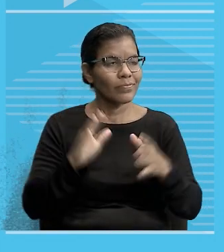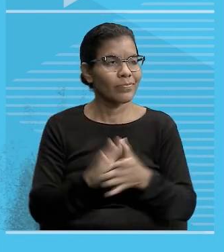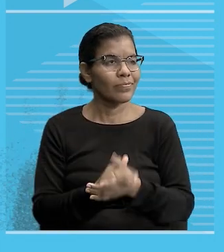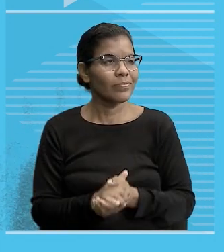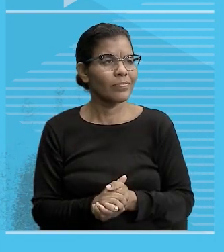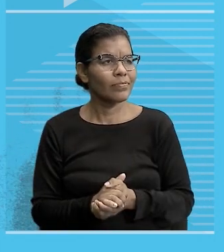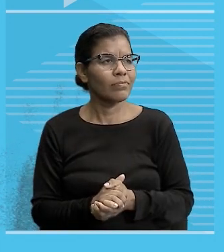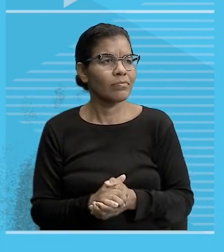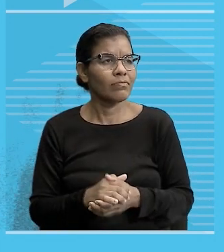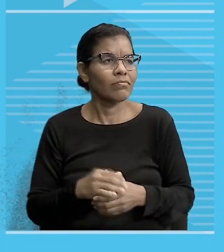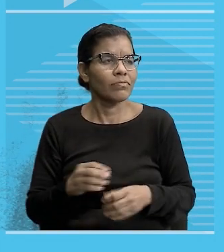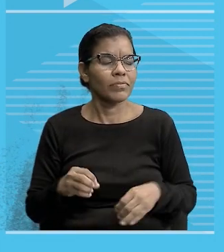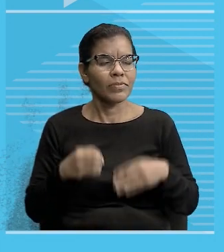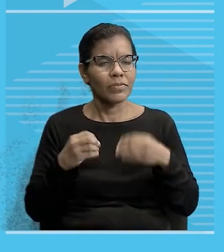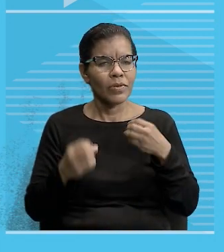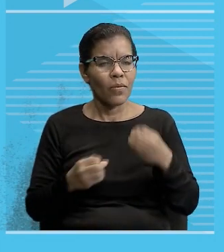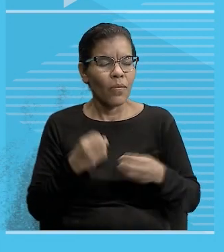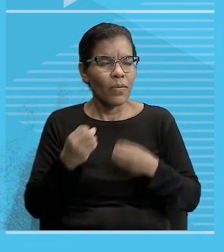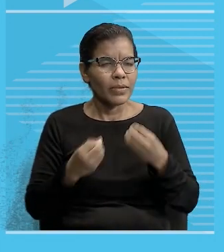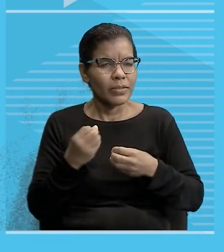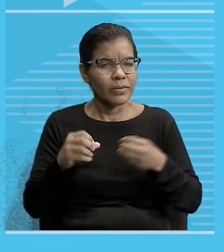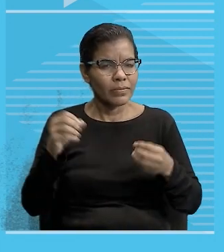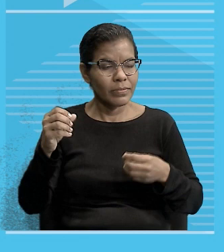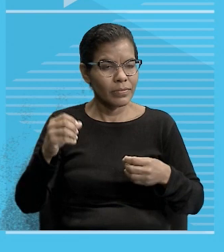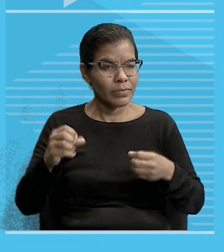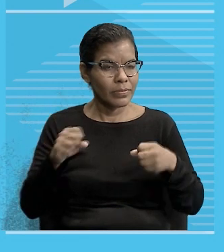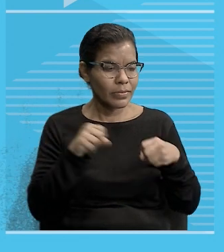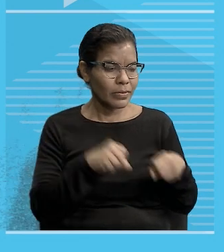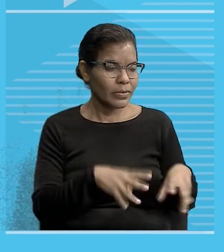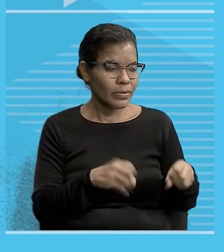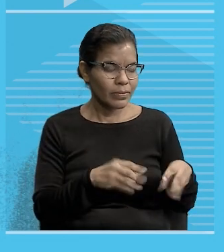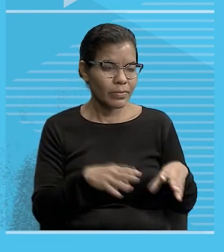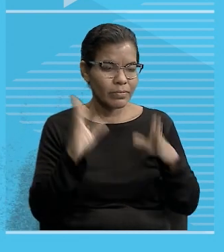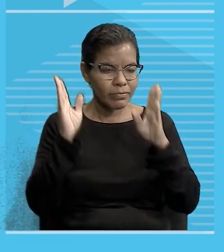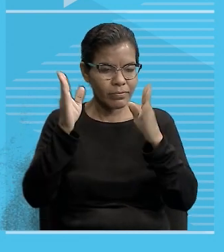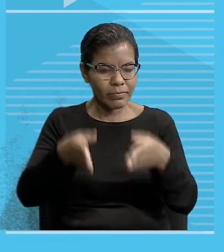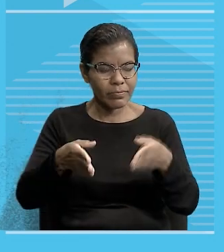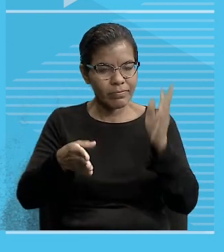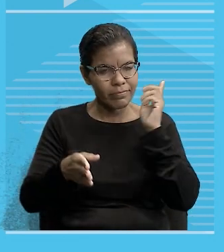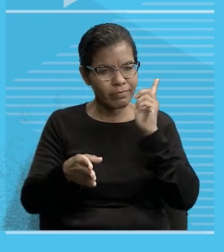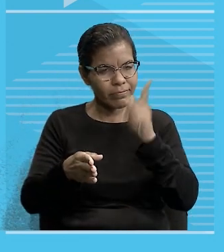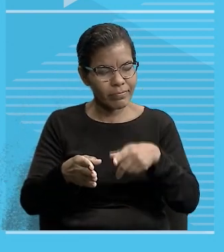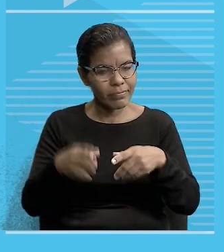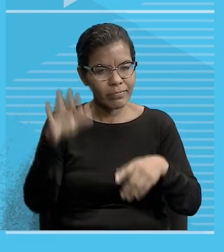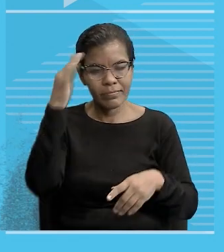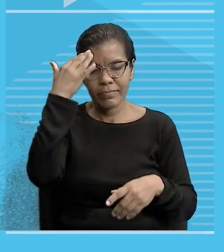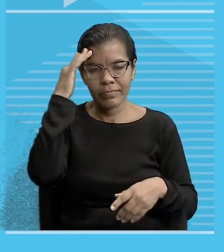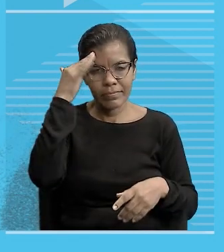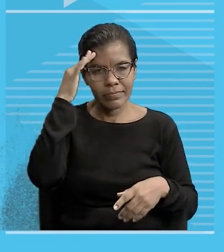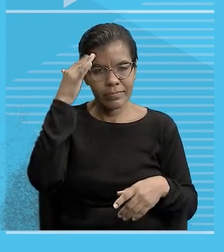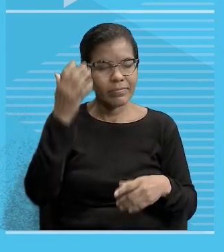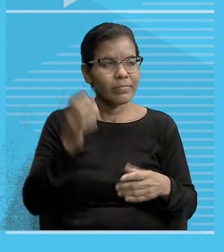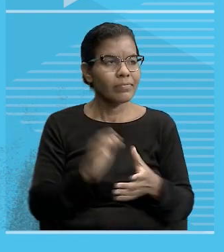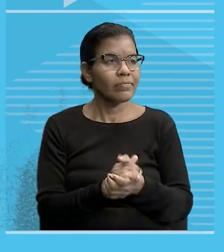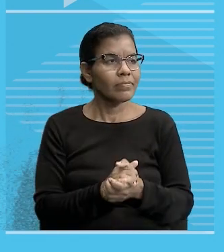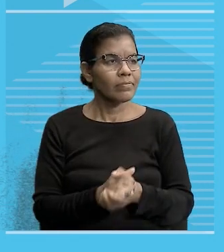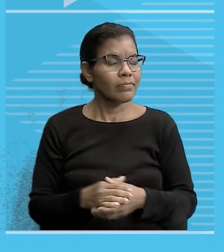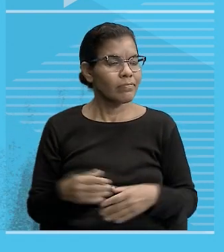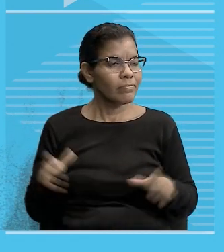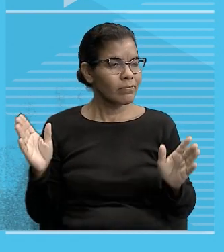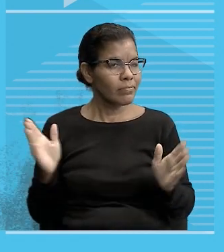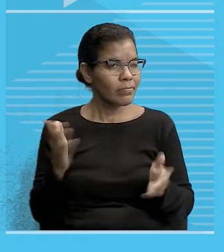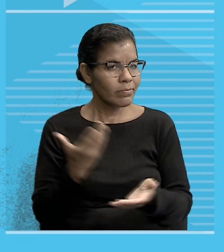e esse objetivo principal para a gente entender Nesta aula